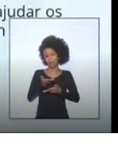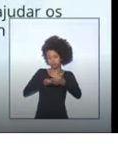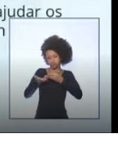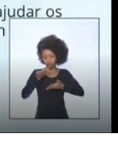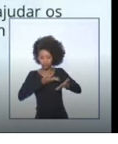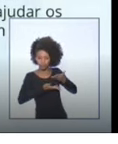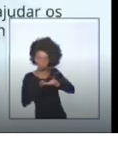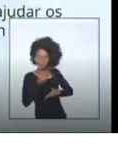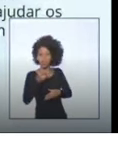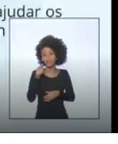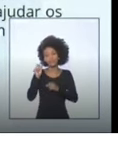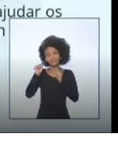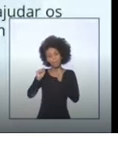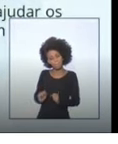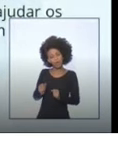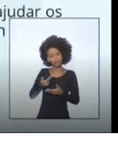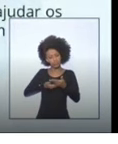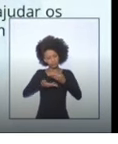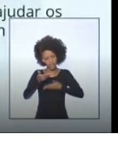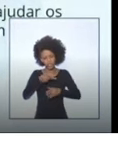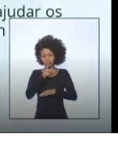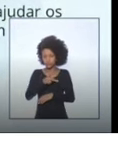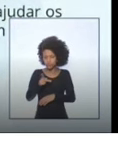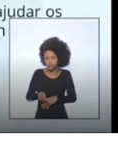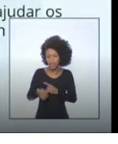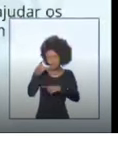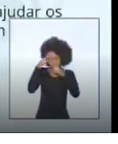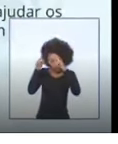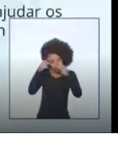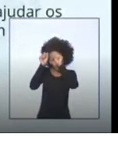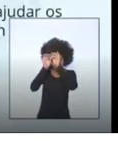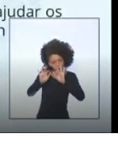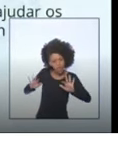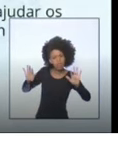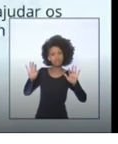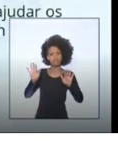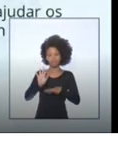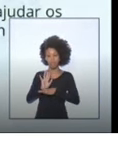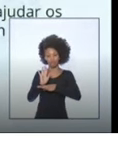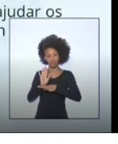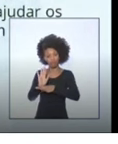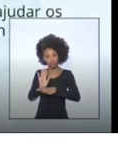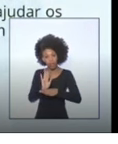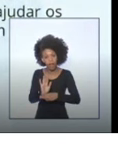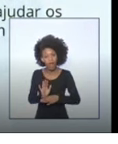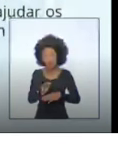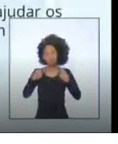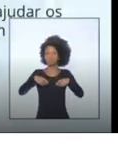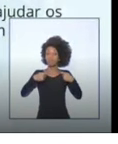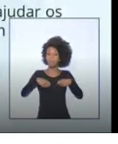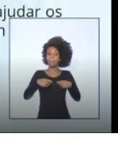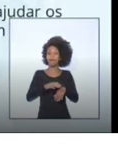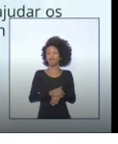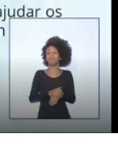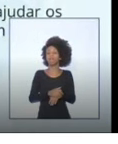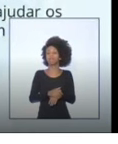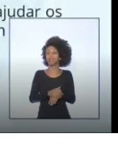você pode interagir com o professor, tirar suas dúvidas, ajudar os colegas, sendo necessário que